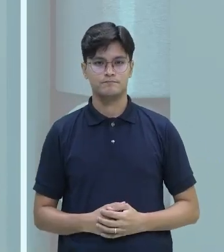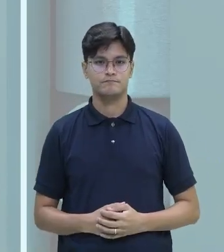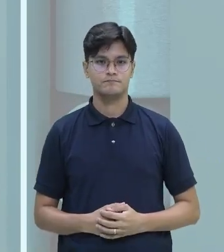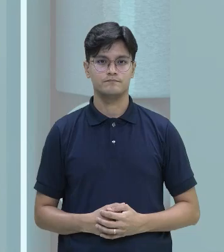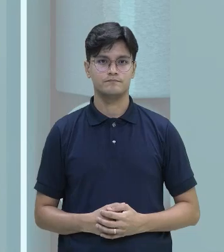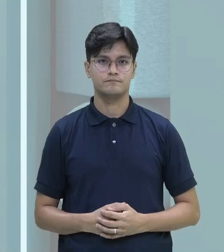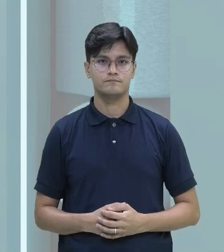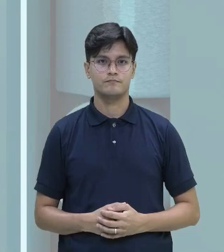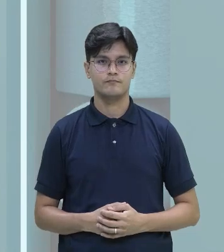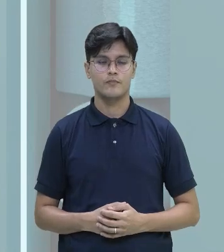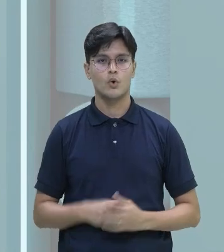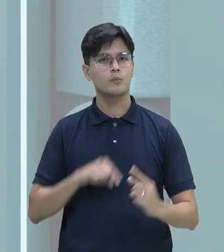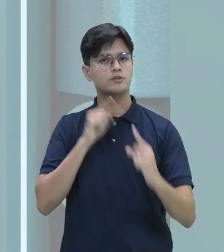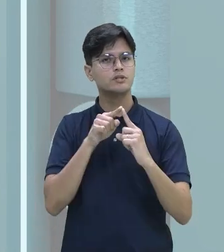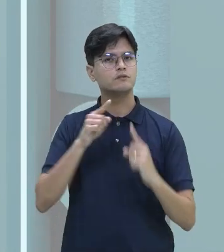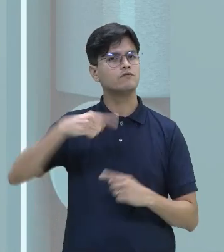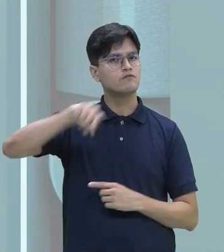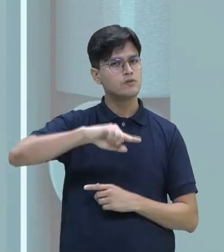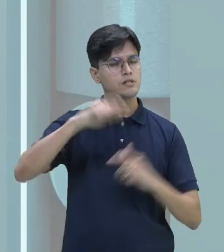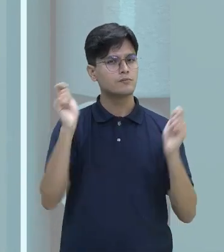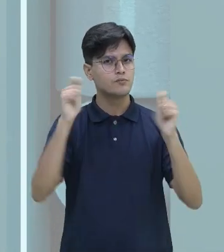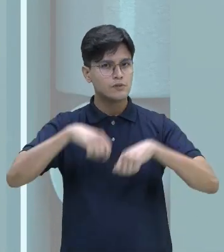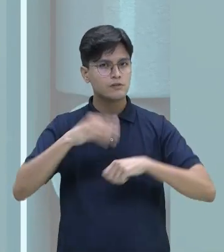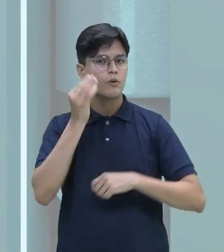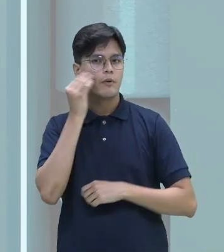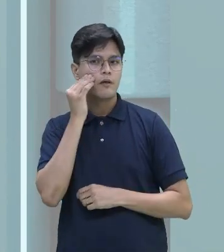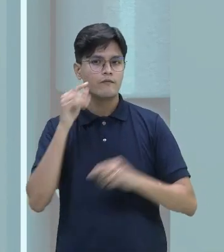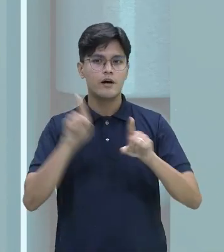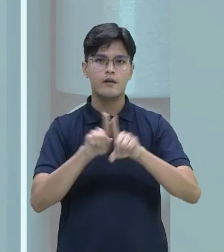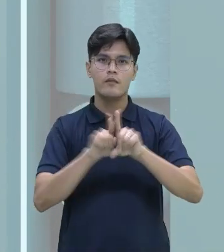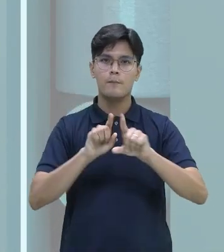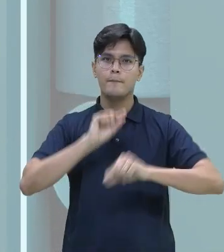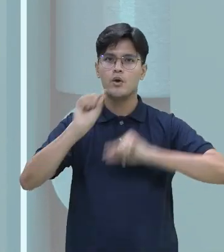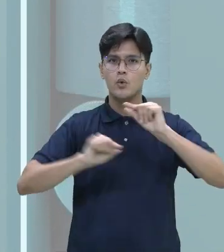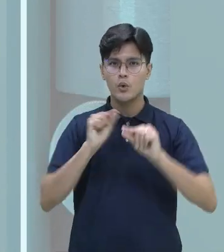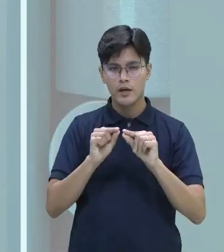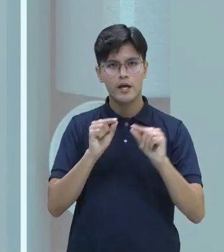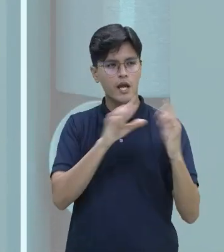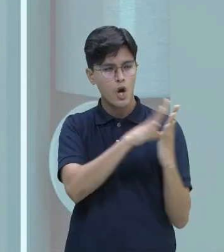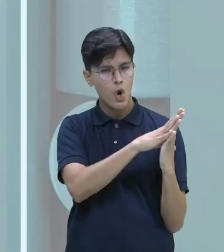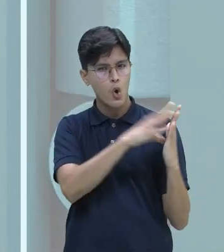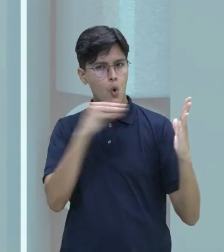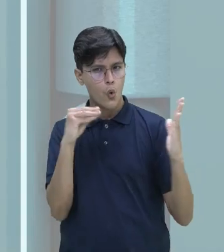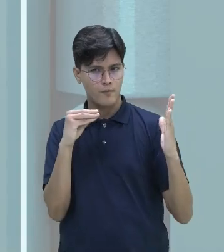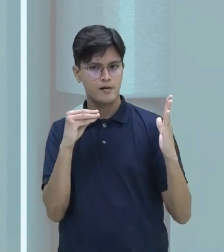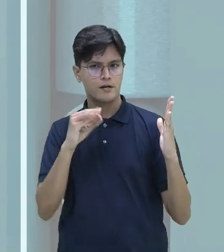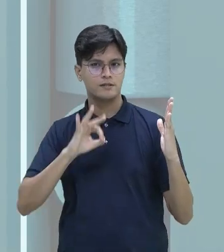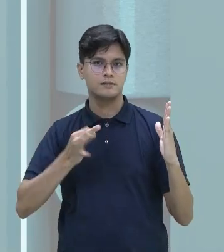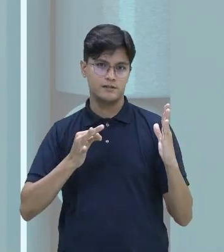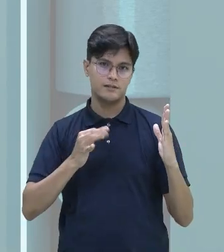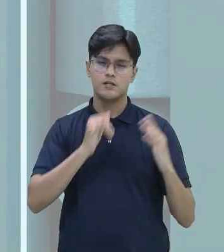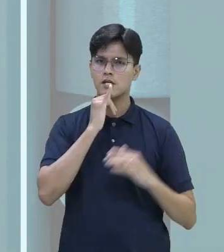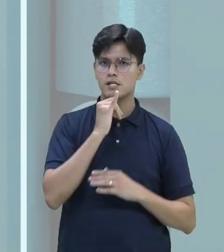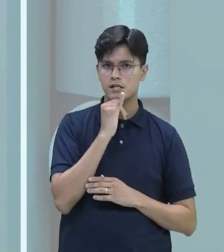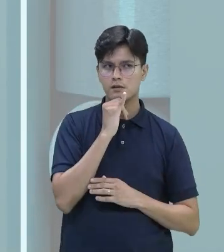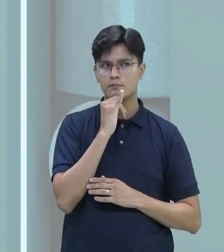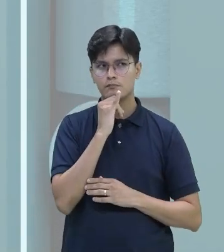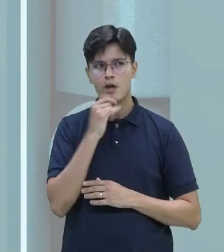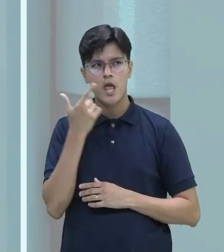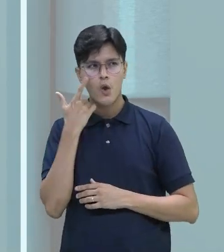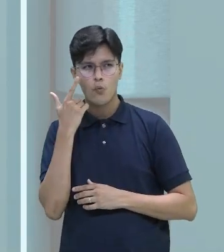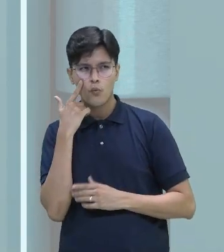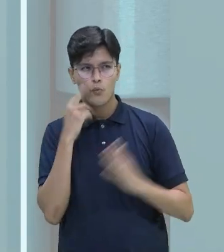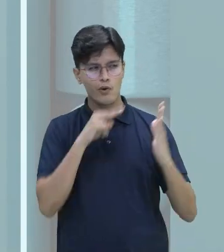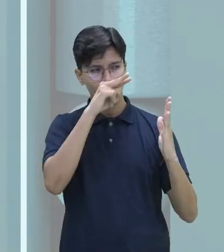observar e, nesse primeiro momento, possa, de certa forma, copiar, vamos dizer assim. Ah, eu vi um parágrafo que foi